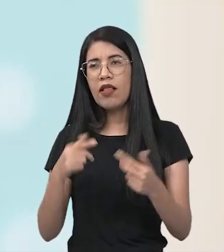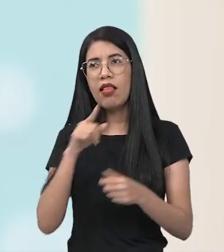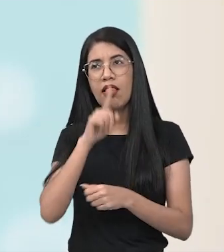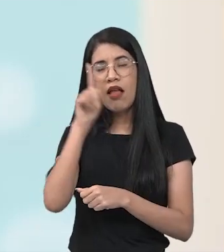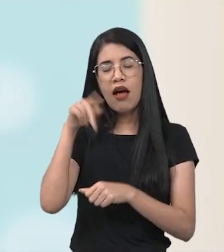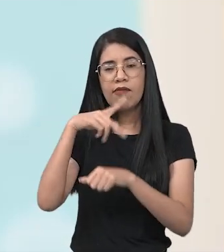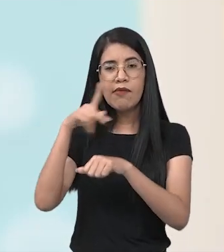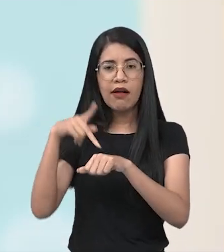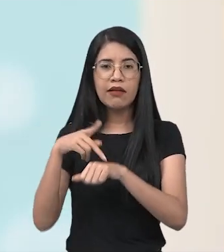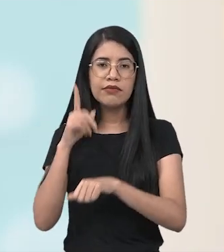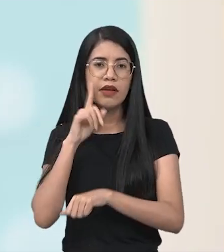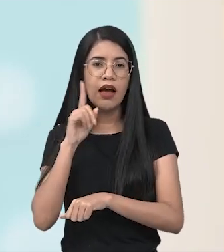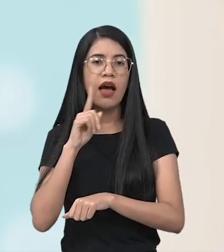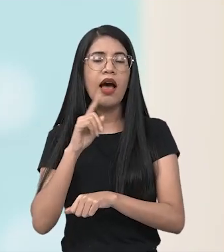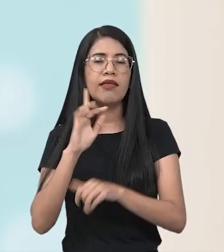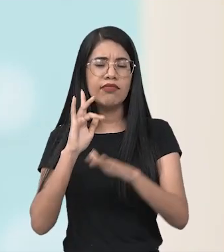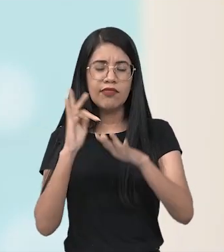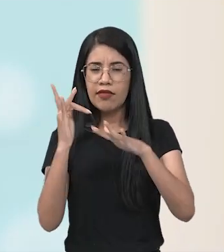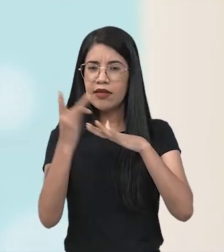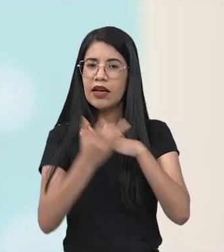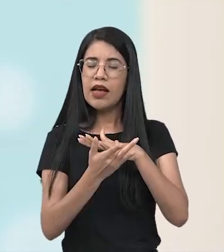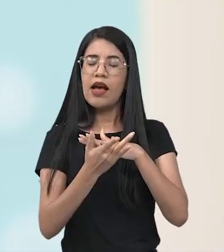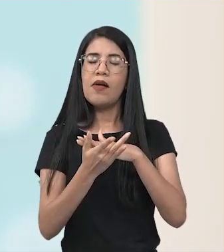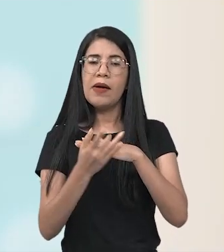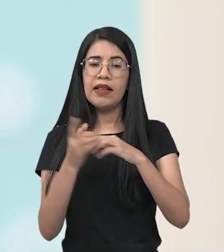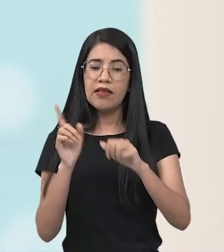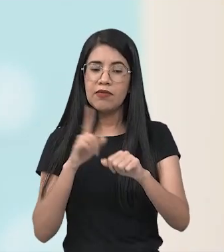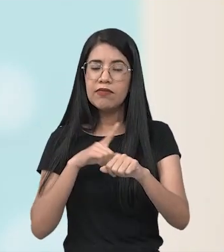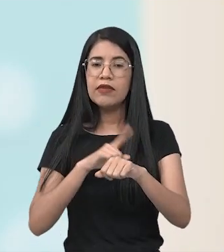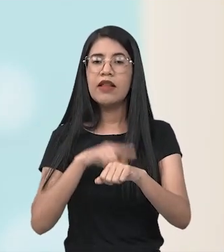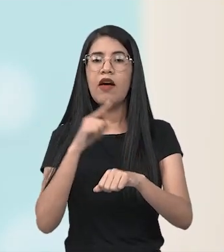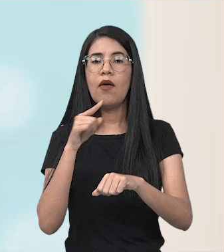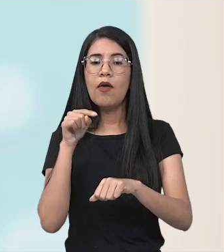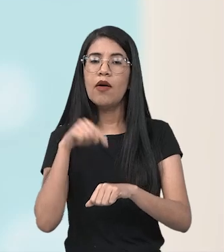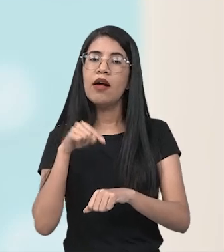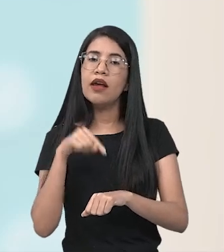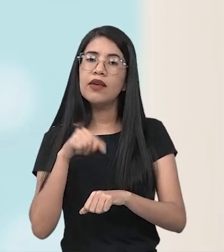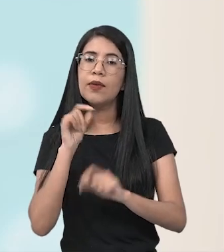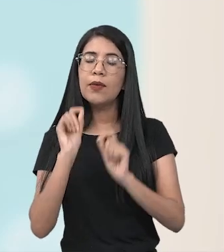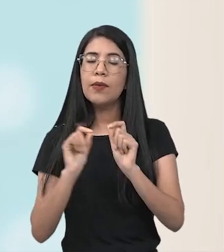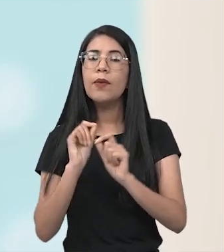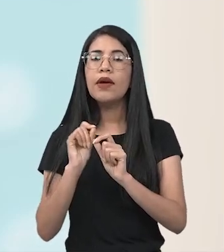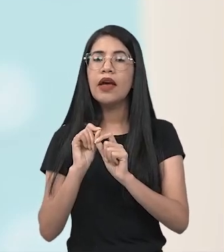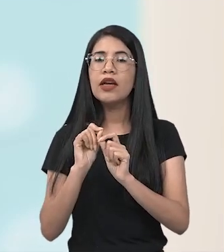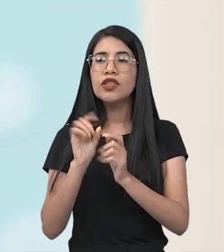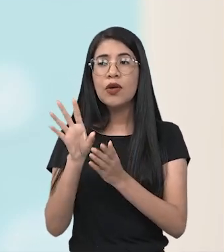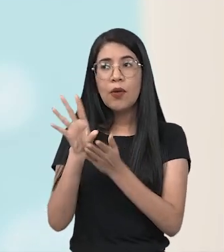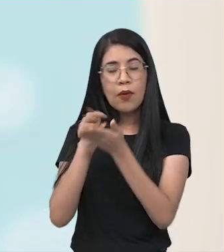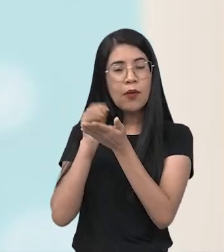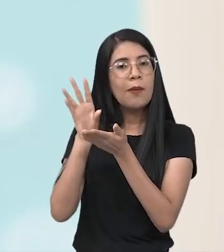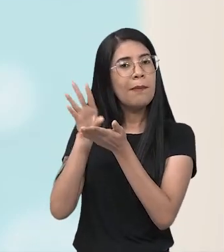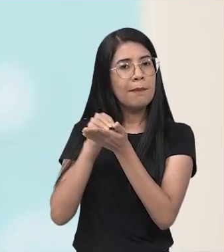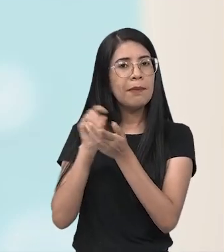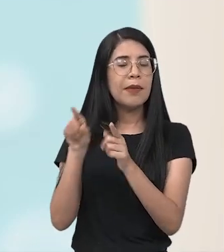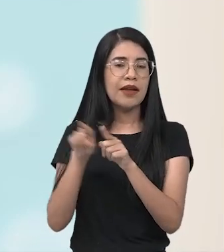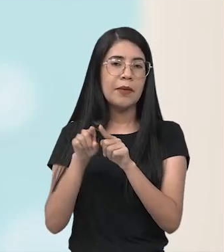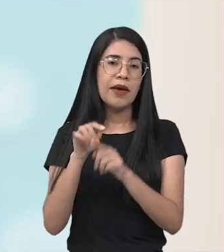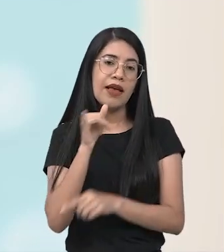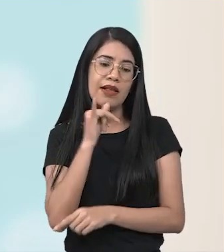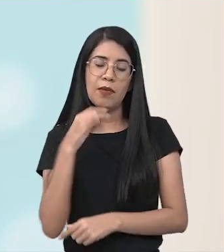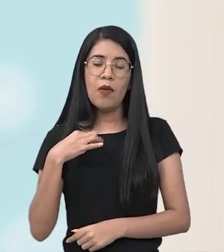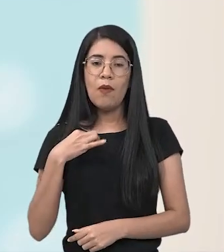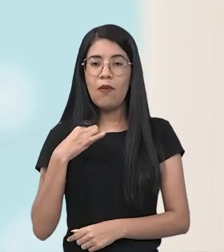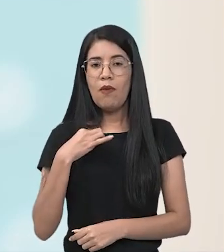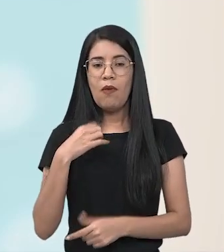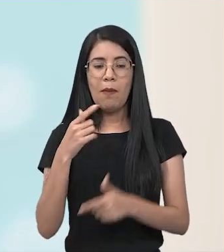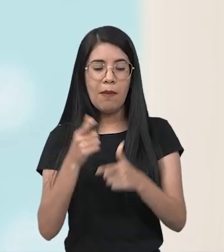redes sociais, que as coisas chegam quase que em tempo real, né? A gente já pegue um pouco disso. Seja uma roupa,